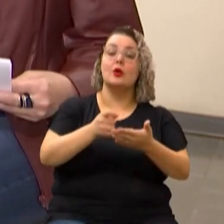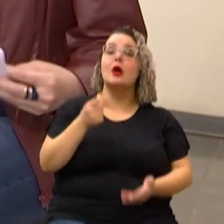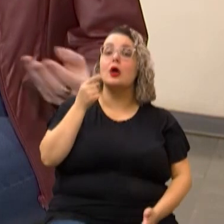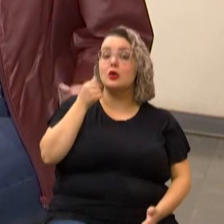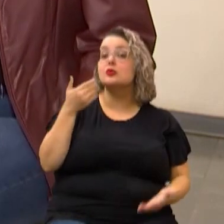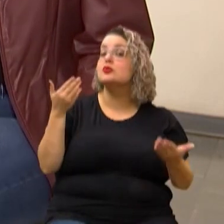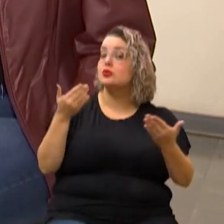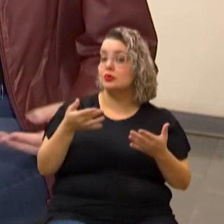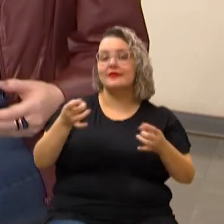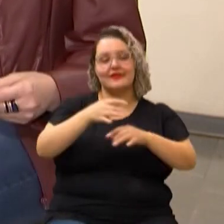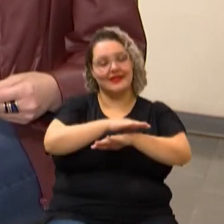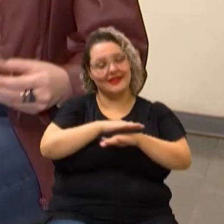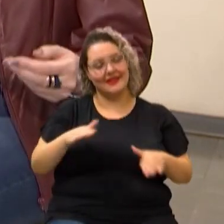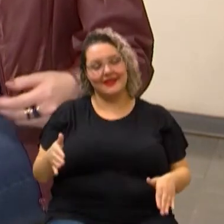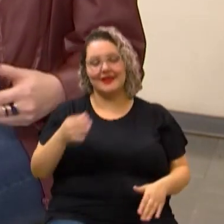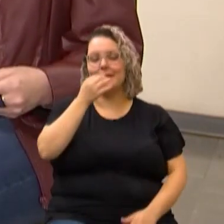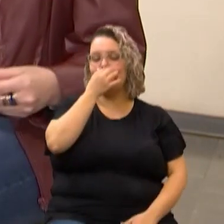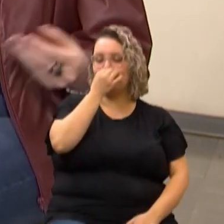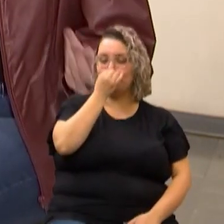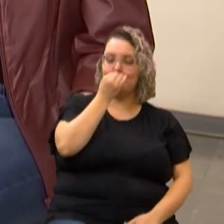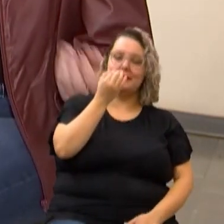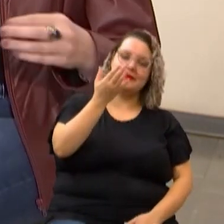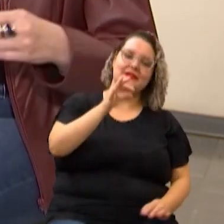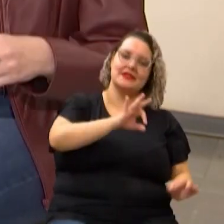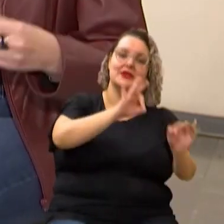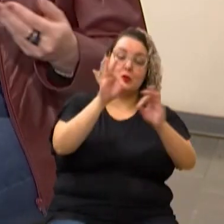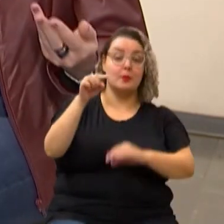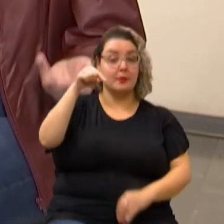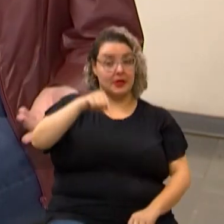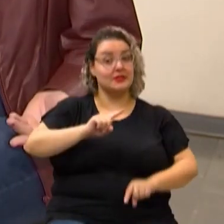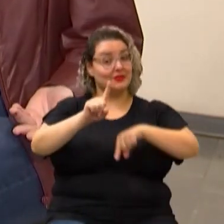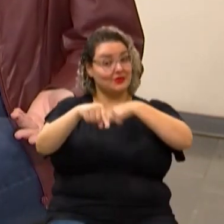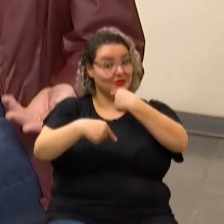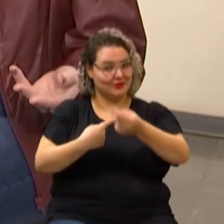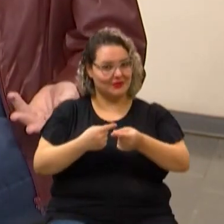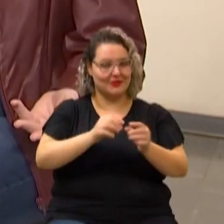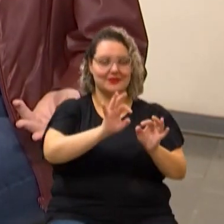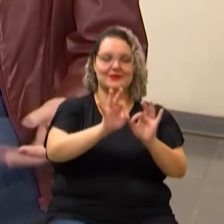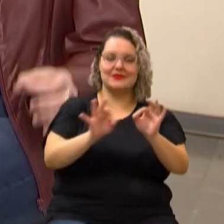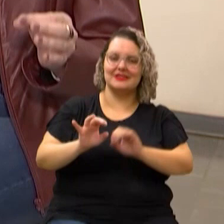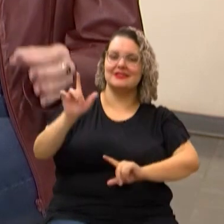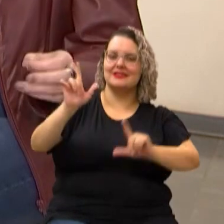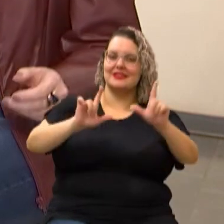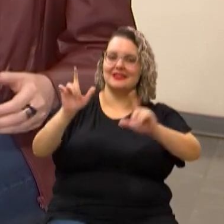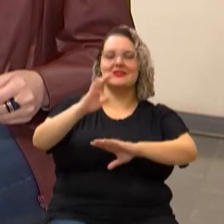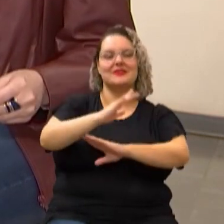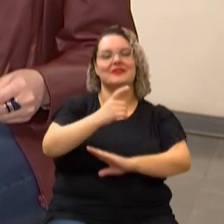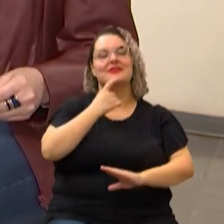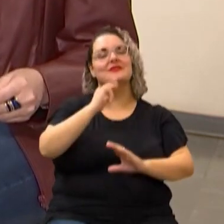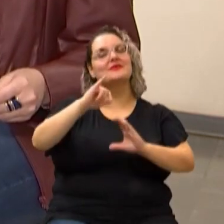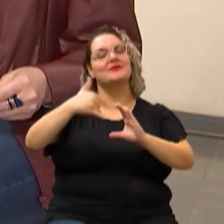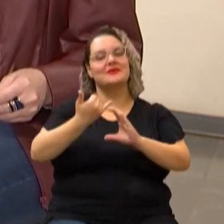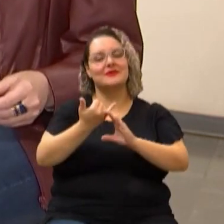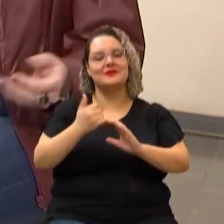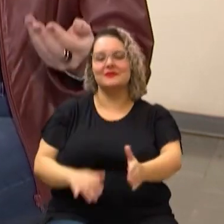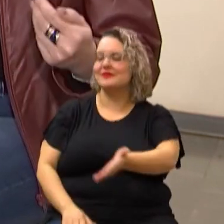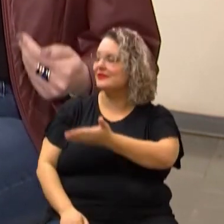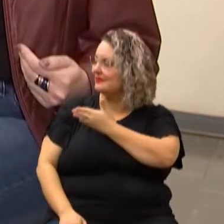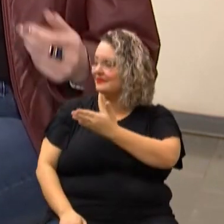está aí, a gente perde o poder de consumo, se nós entrarmos em dívidas e tivermos que